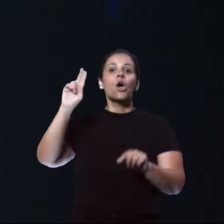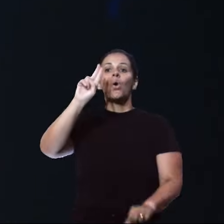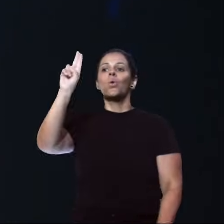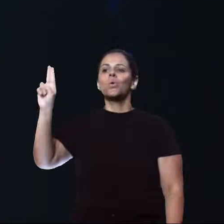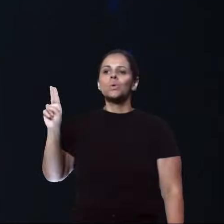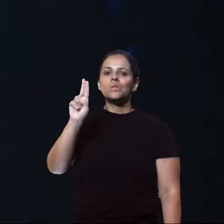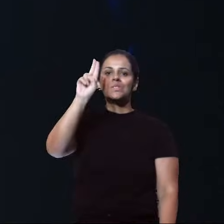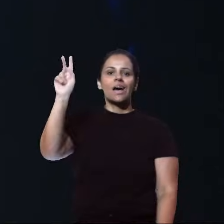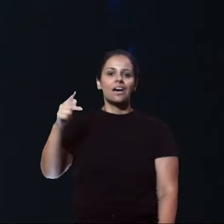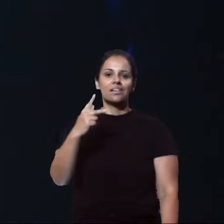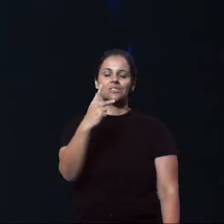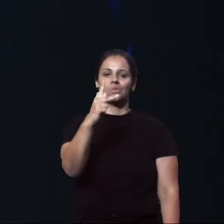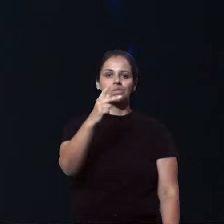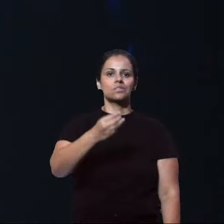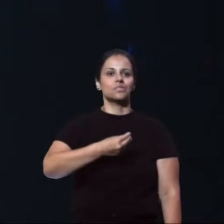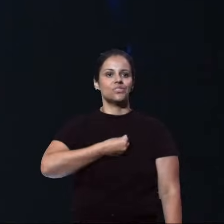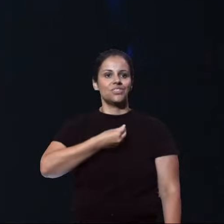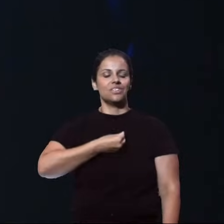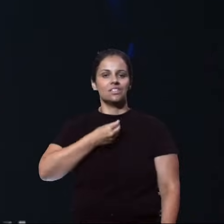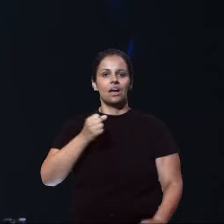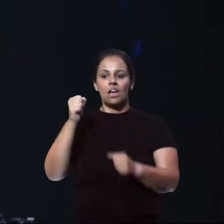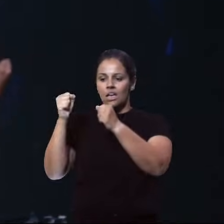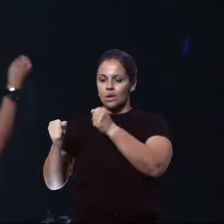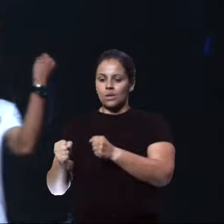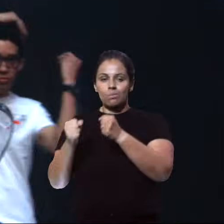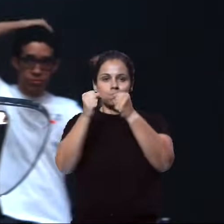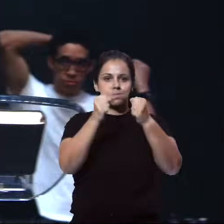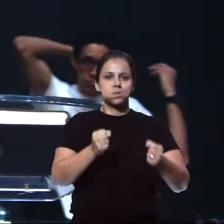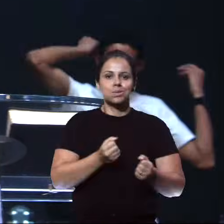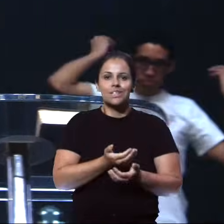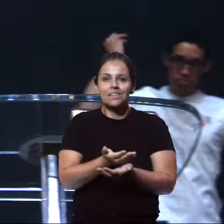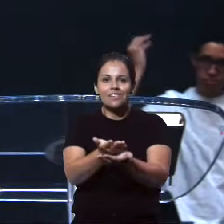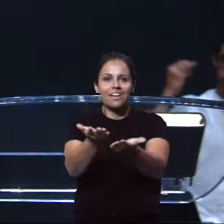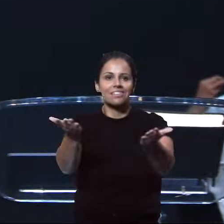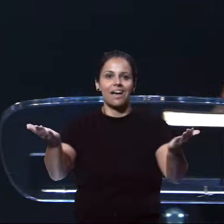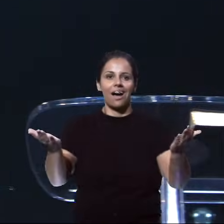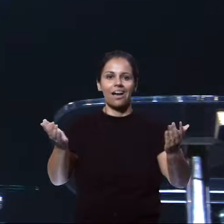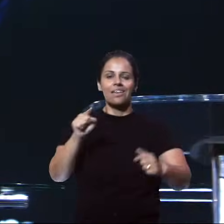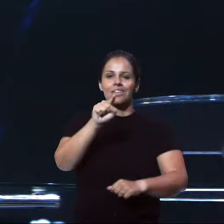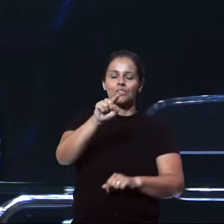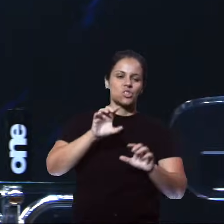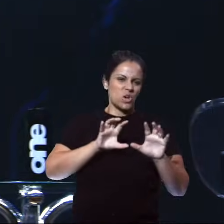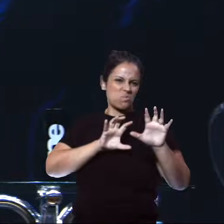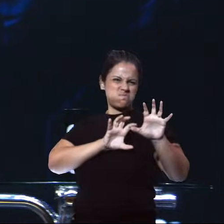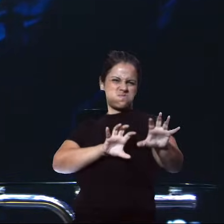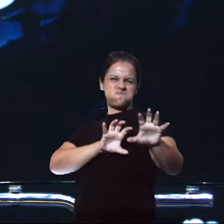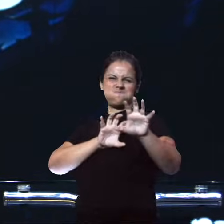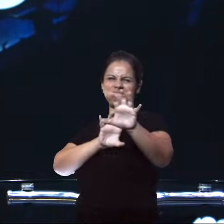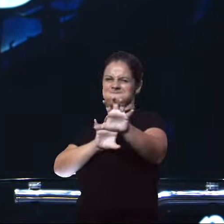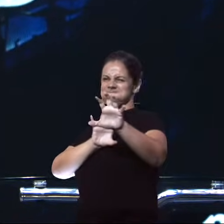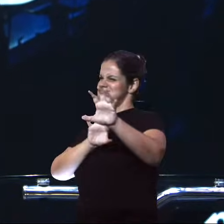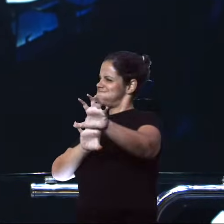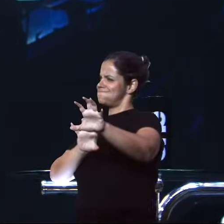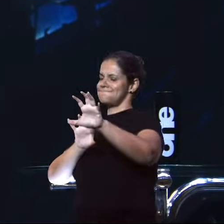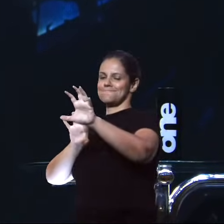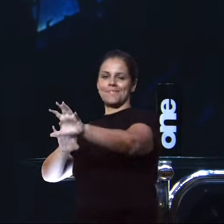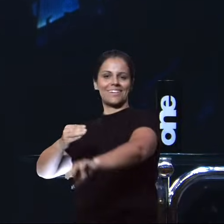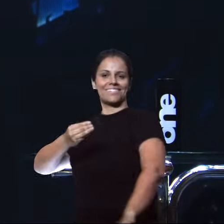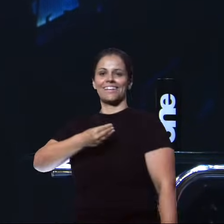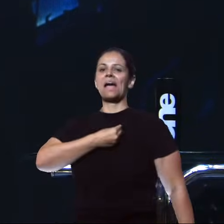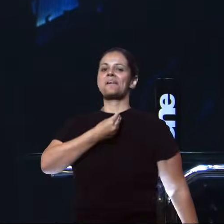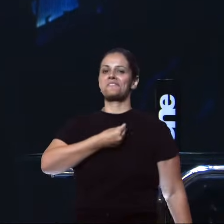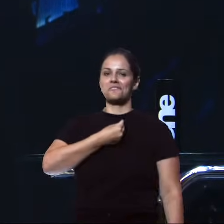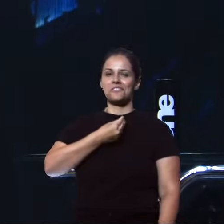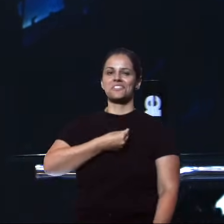viver coisas especiais, e para que você possa impactar essa geração no poder do